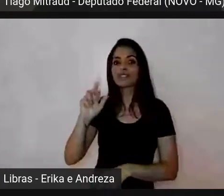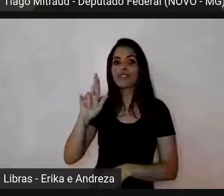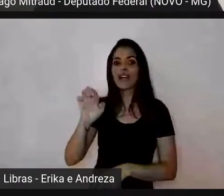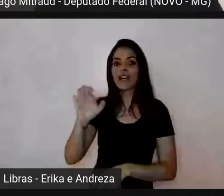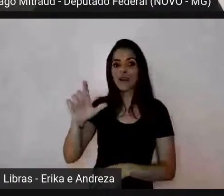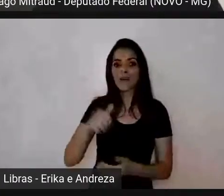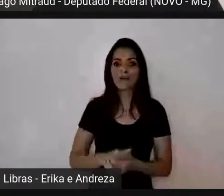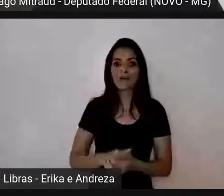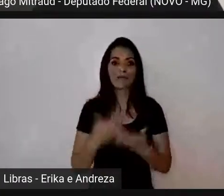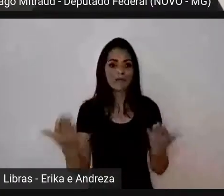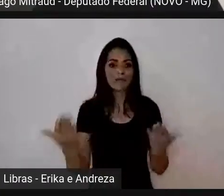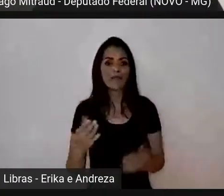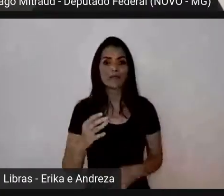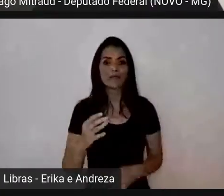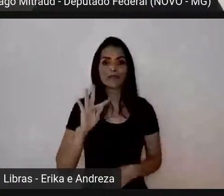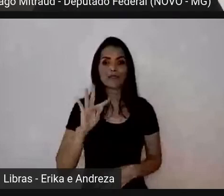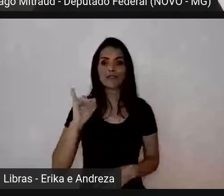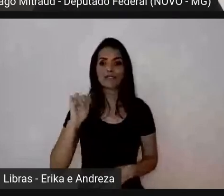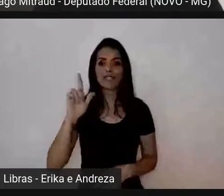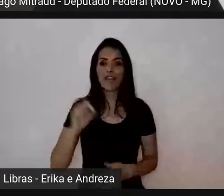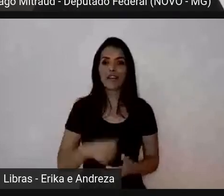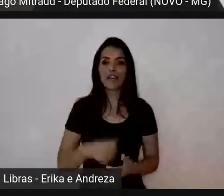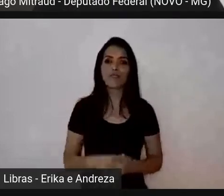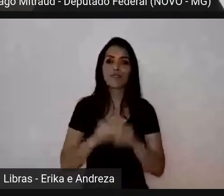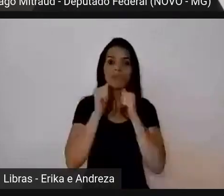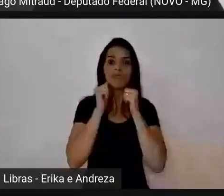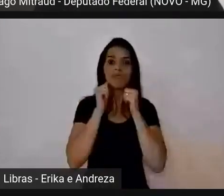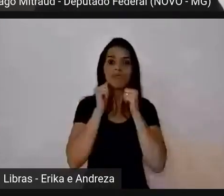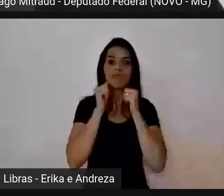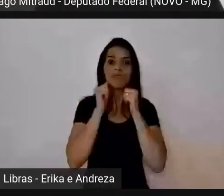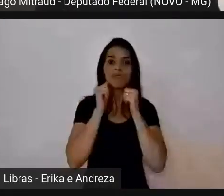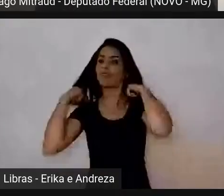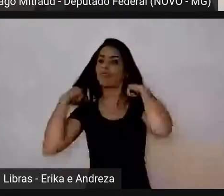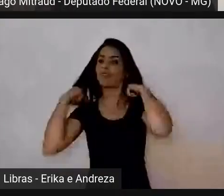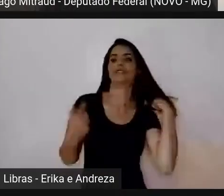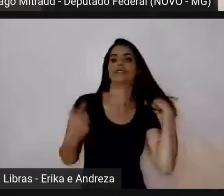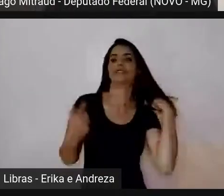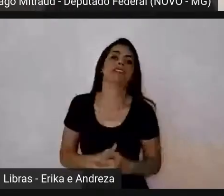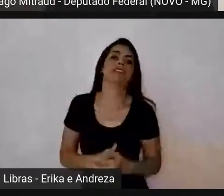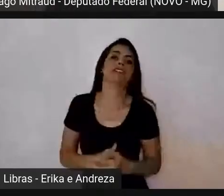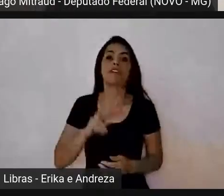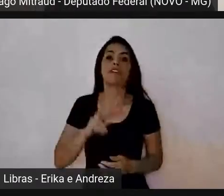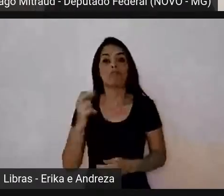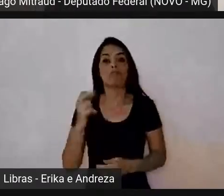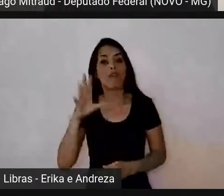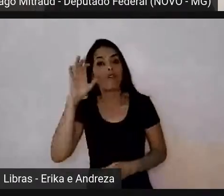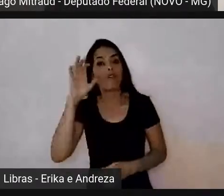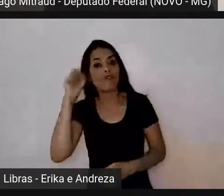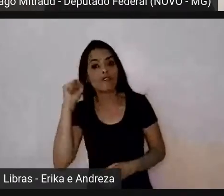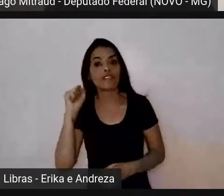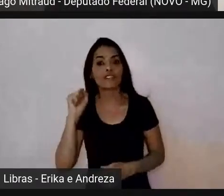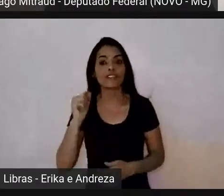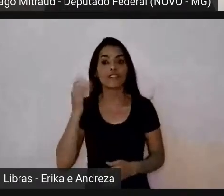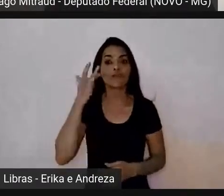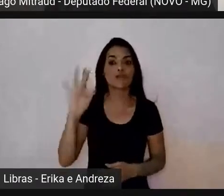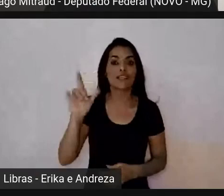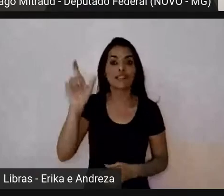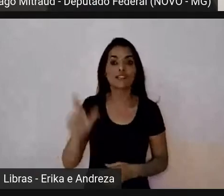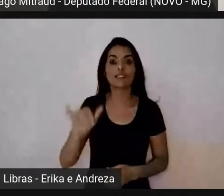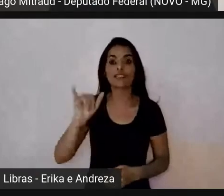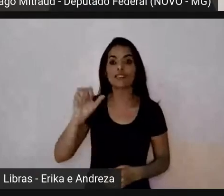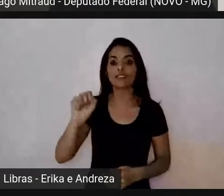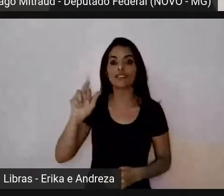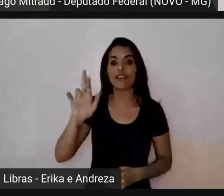para uma segunda rodada, olha aqui. Eu vou ficar ouvindo aqui, já entrando na outra, não sei nem se o professor Israel vai participar dessa outra, que é um evento